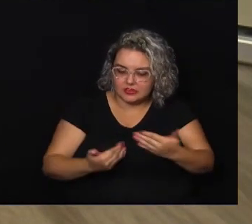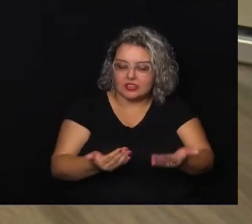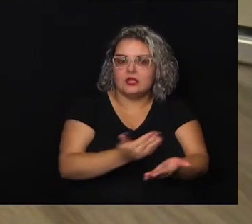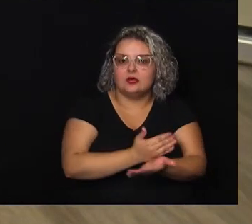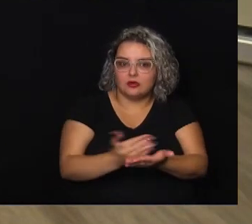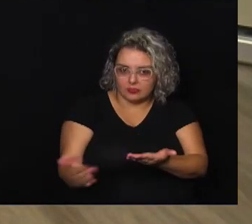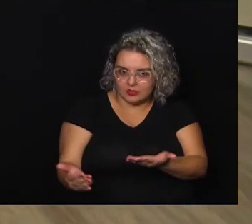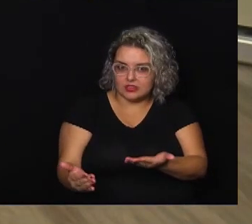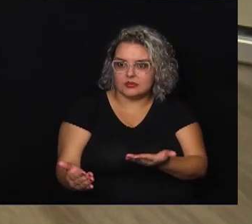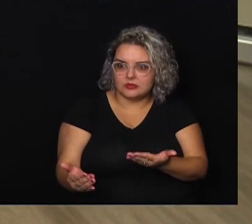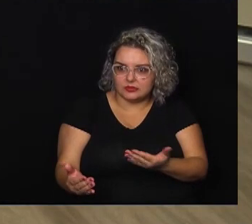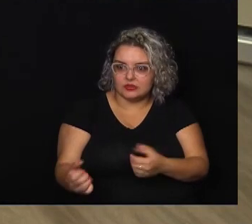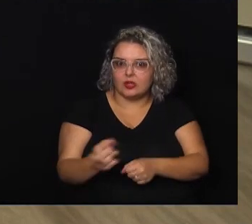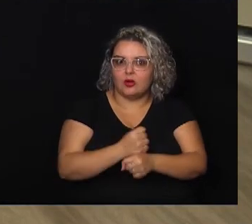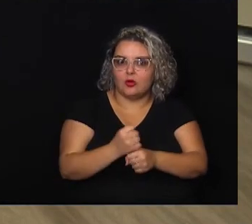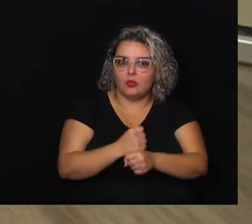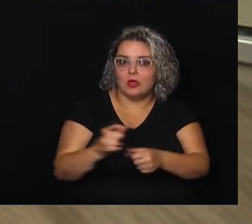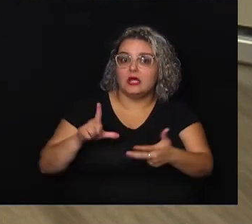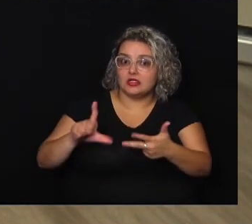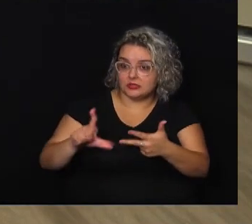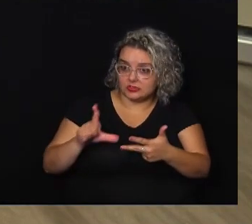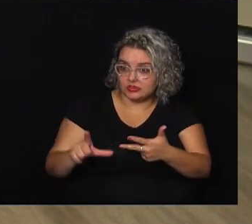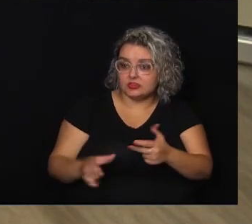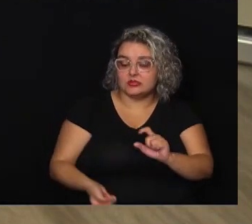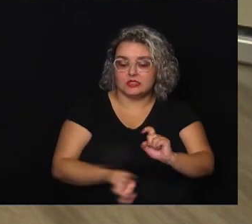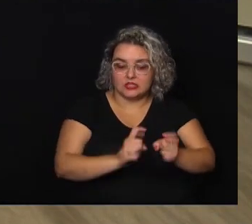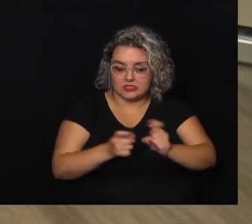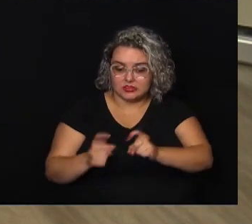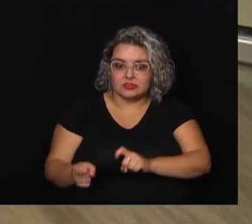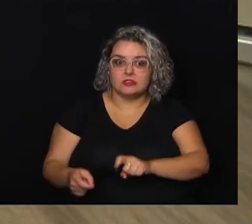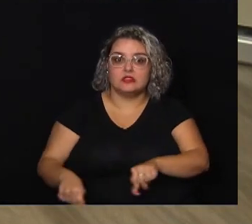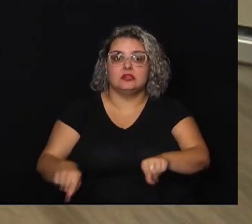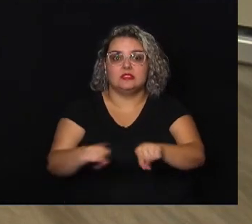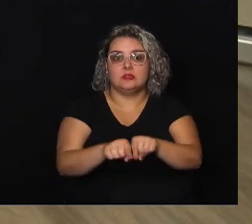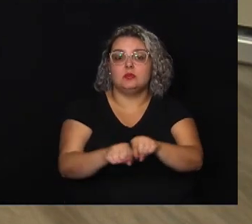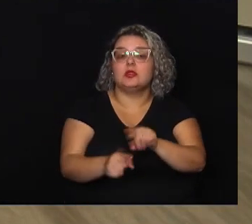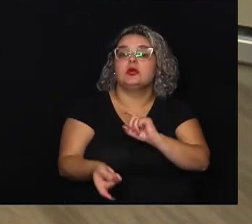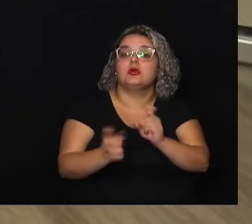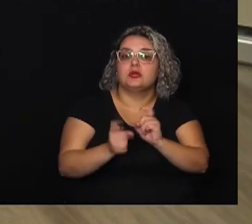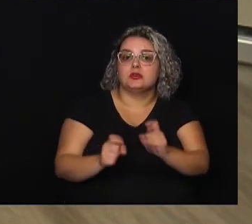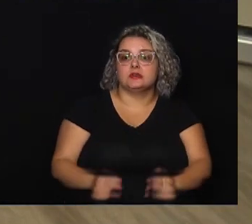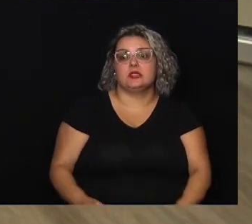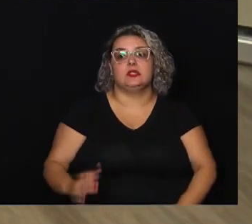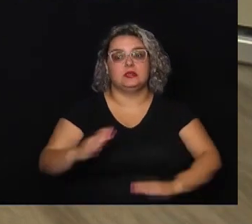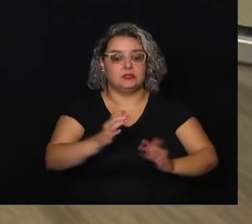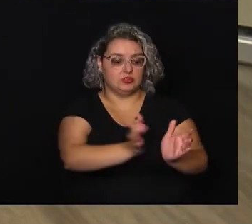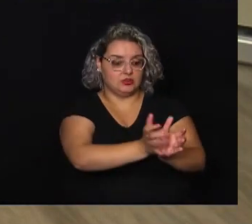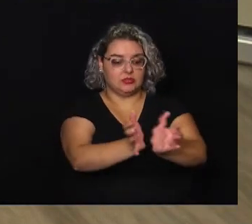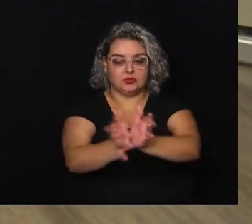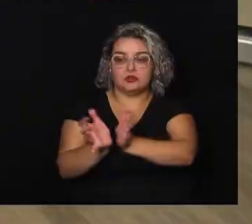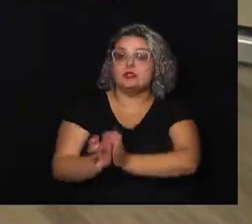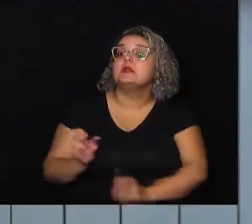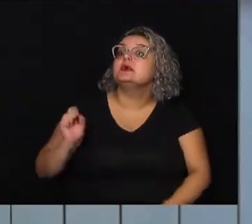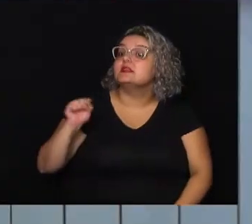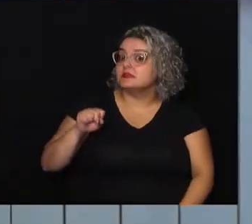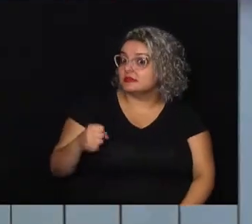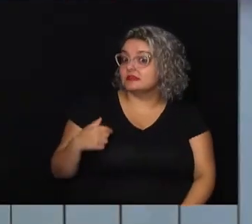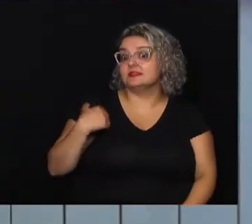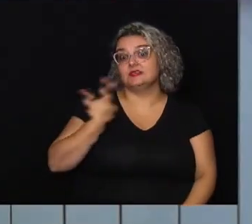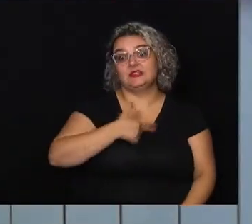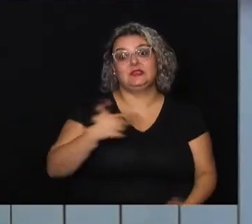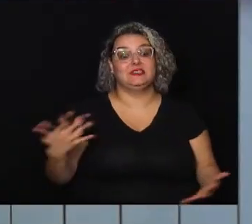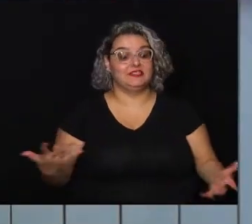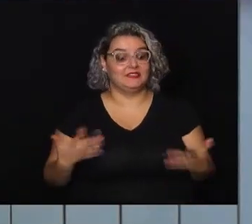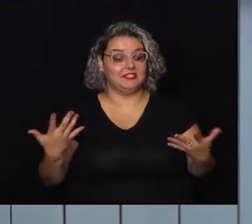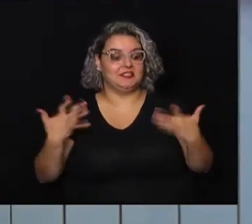então o ano legislativo através das reuniões, também com as reuniões das comissões. Sim. E estamos, como eu disse, animados